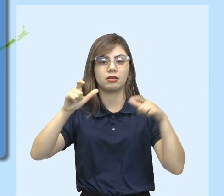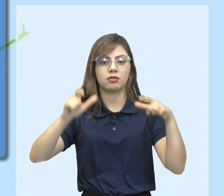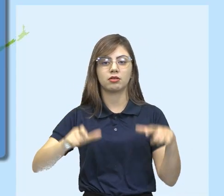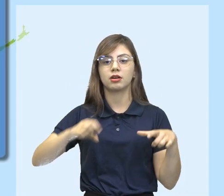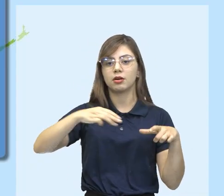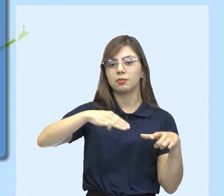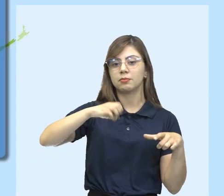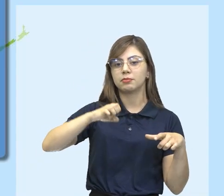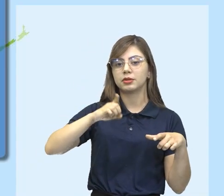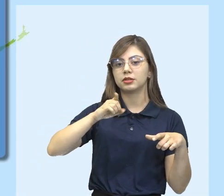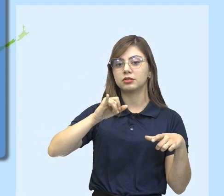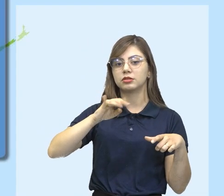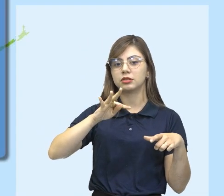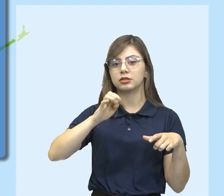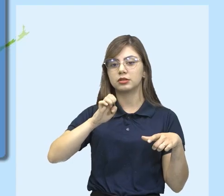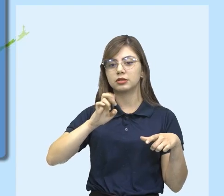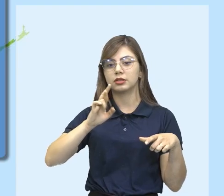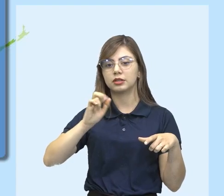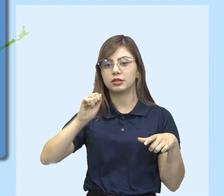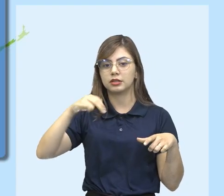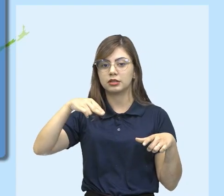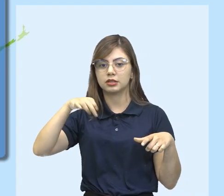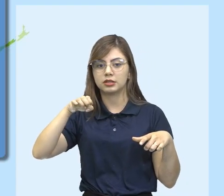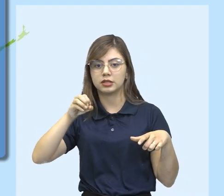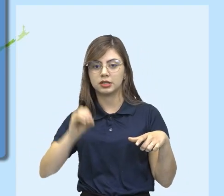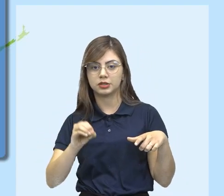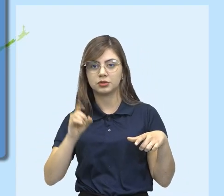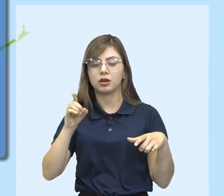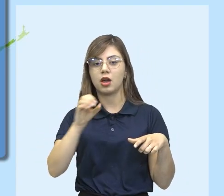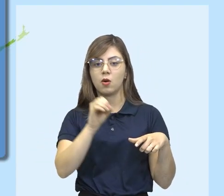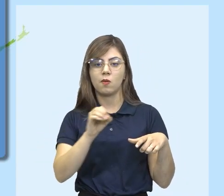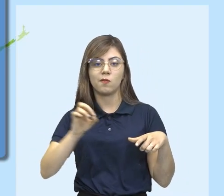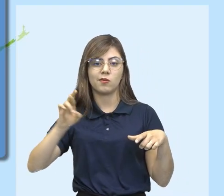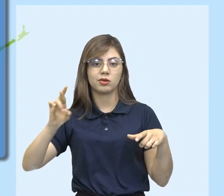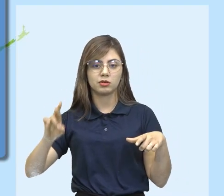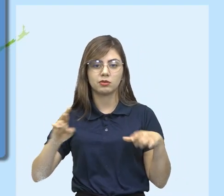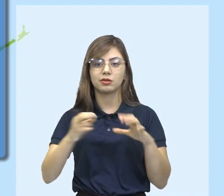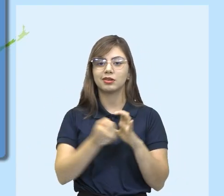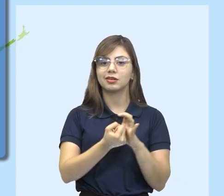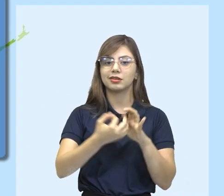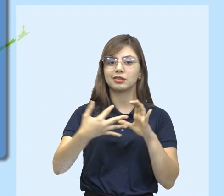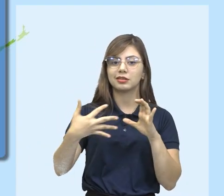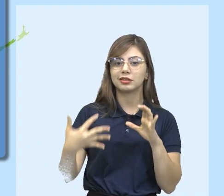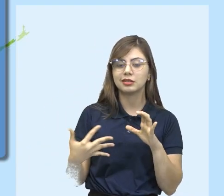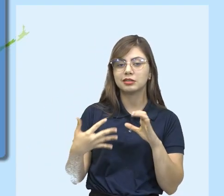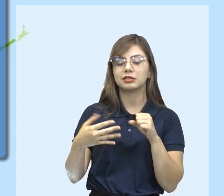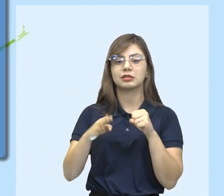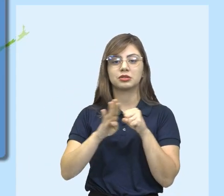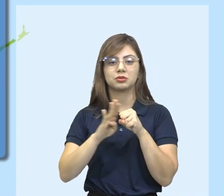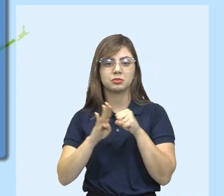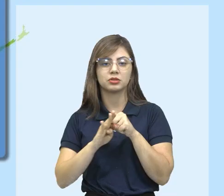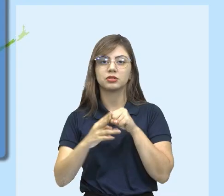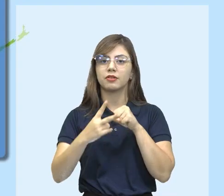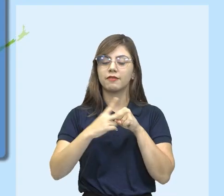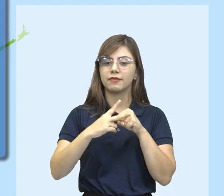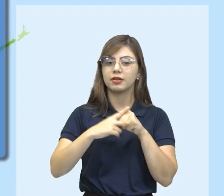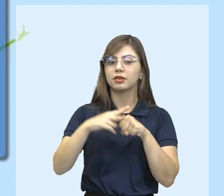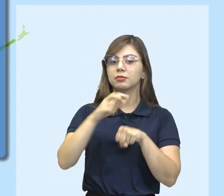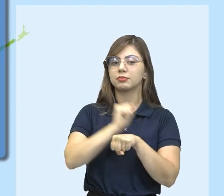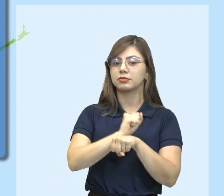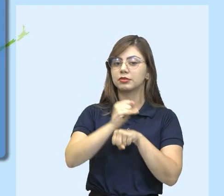e caracterizado pelas formas invariáveis de seus substantivos, verbos